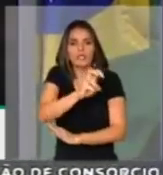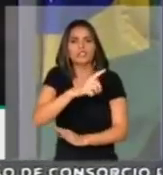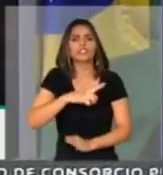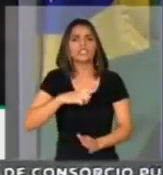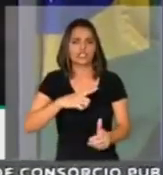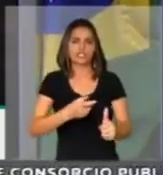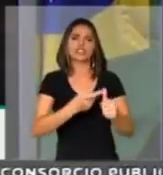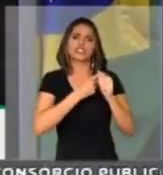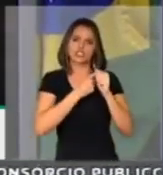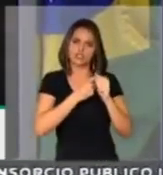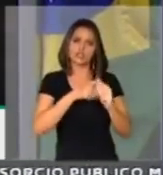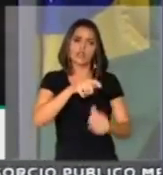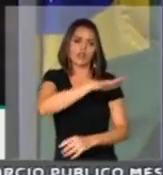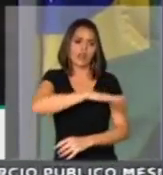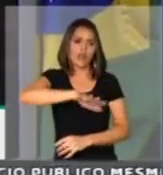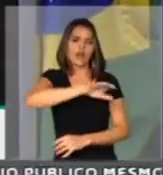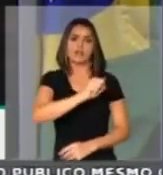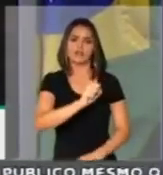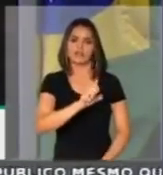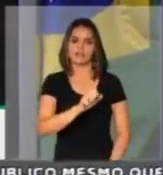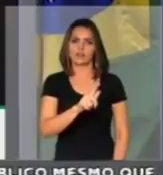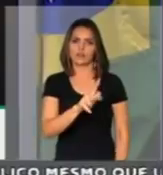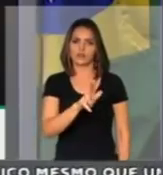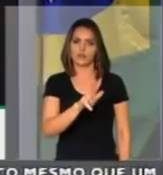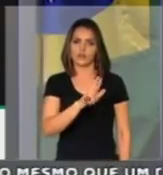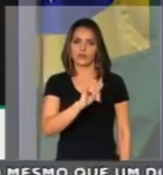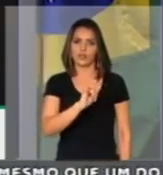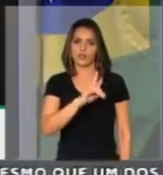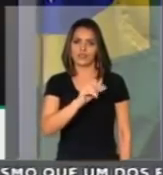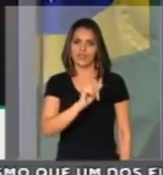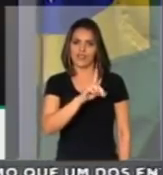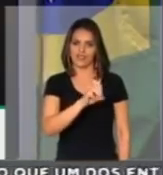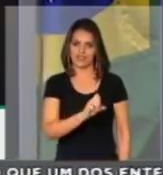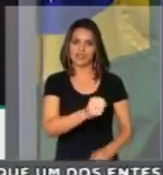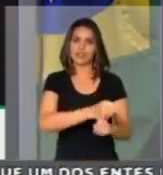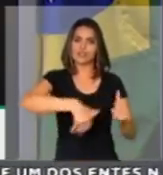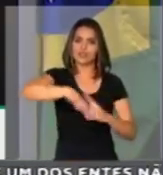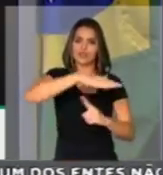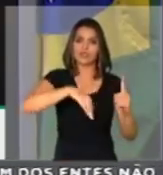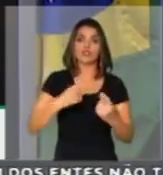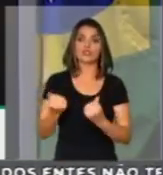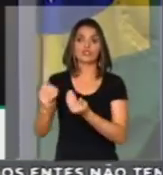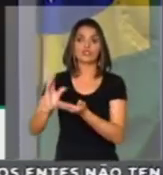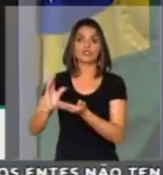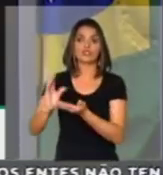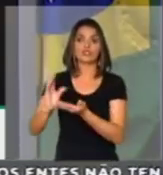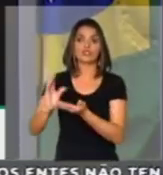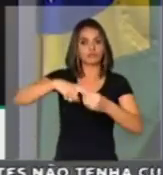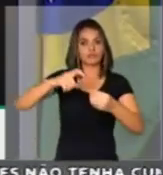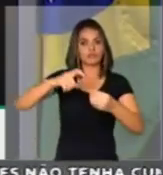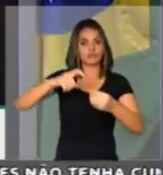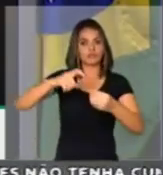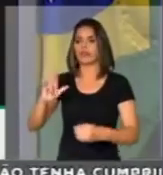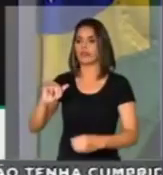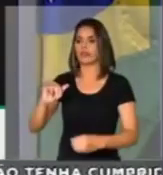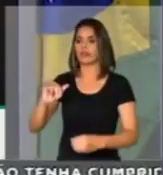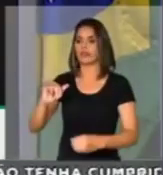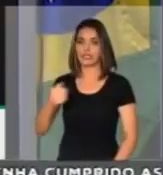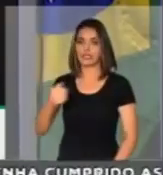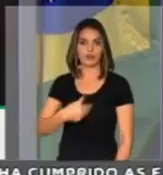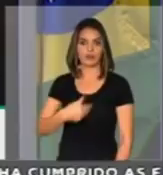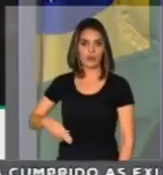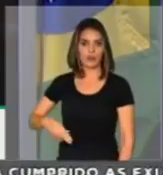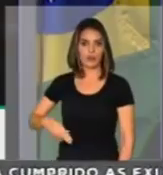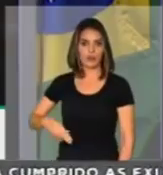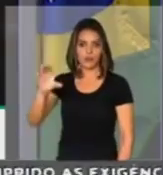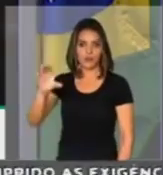social, mesmo se a gente somasse o dinheiro da desvinculação das receitas da União. Só